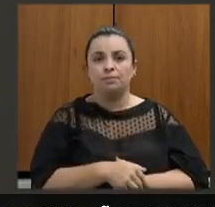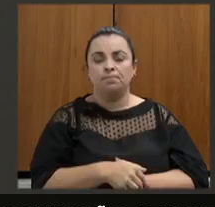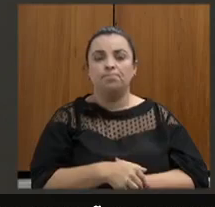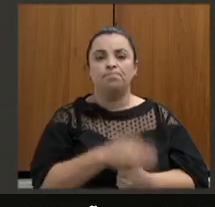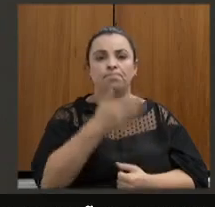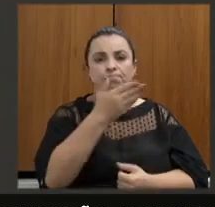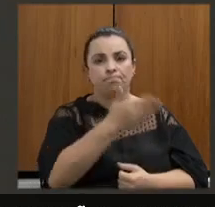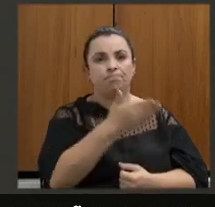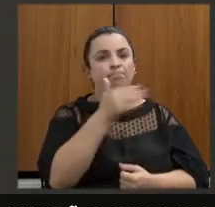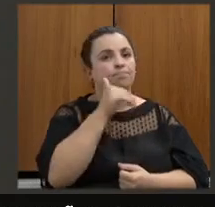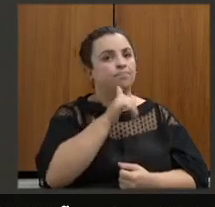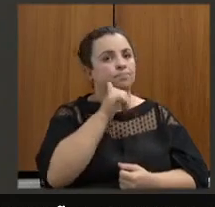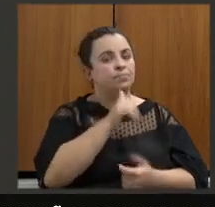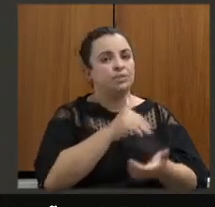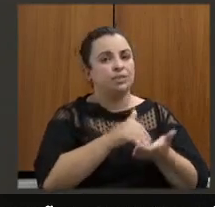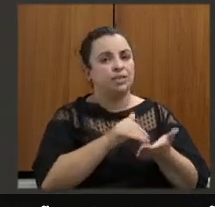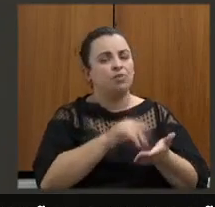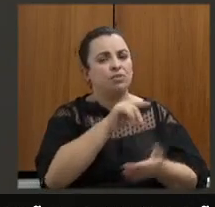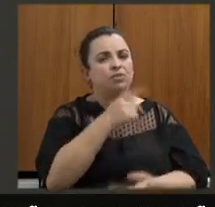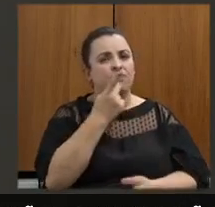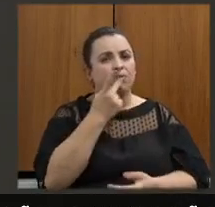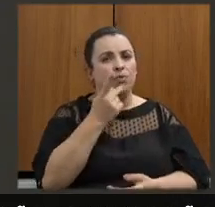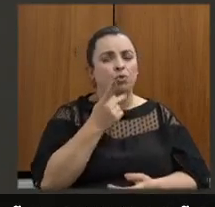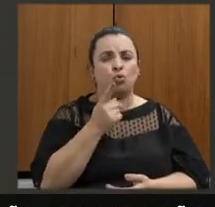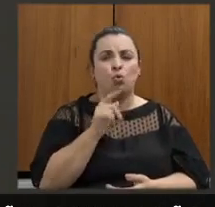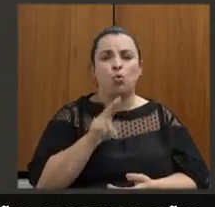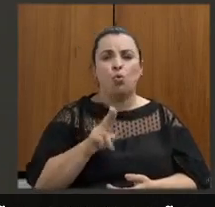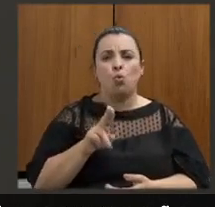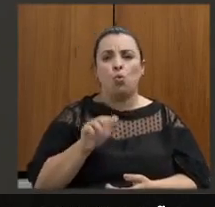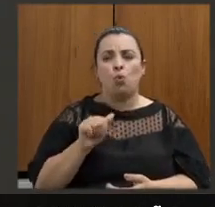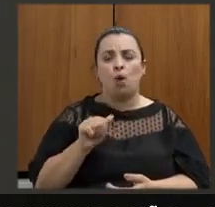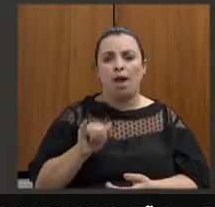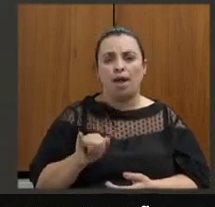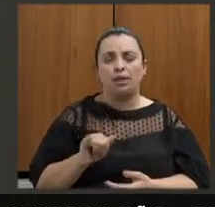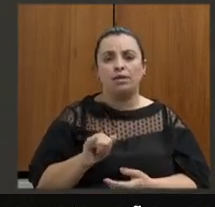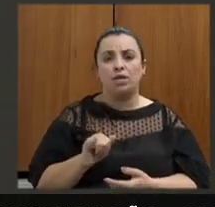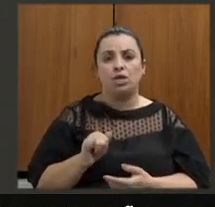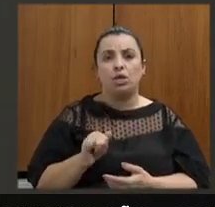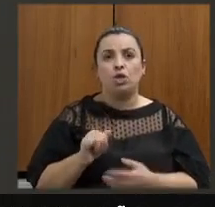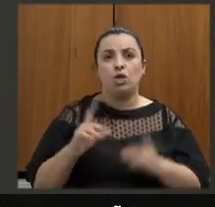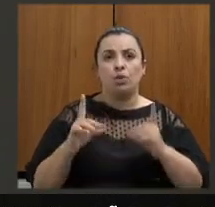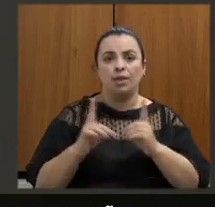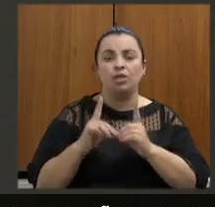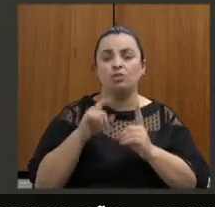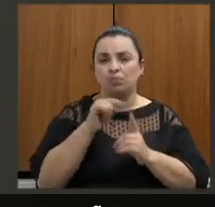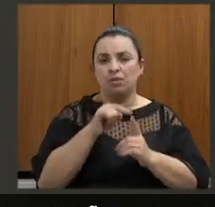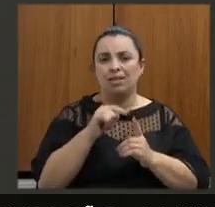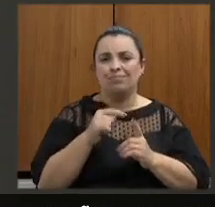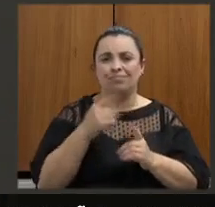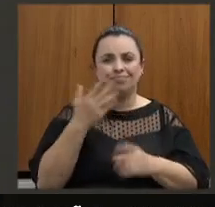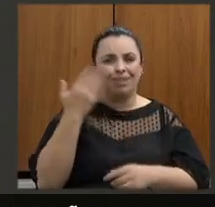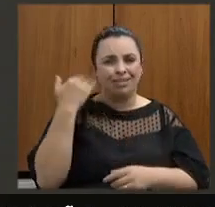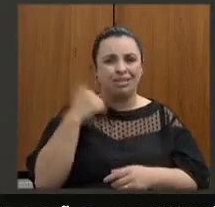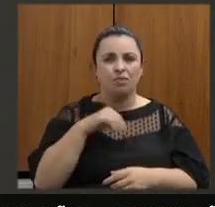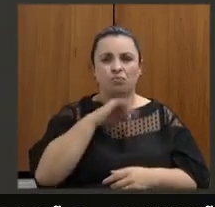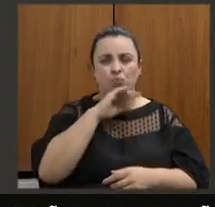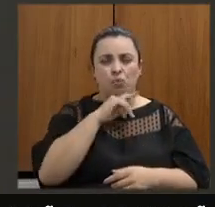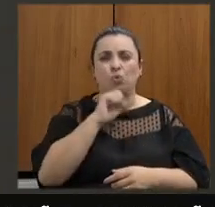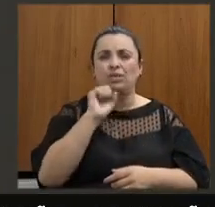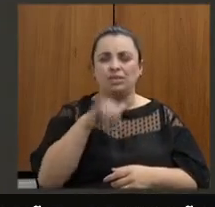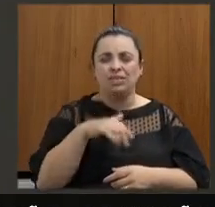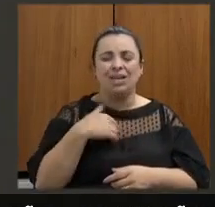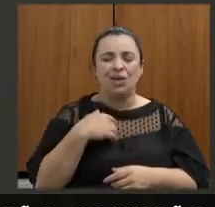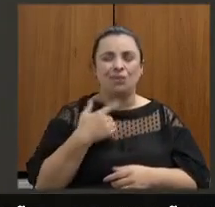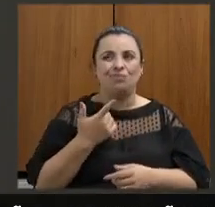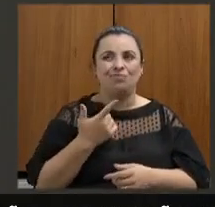secretária Luiza falou do ai e atendimento do realmente era muito ruim eu mesmo tive a oportunidade de uma